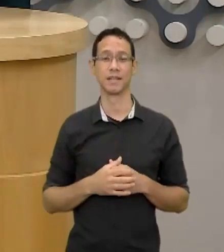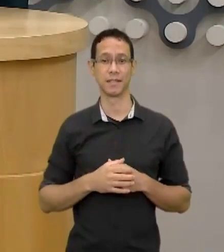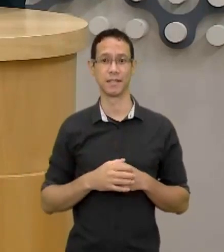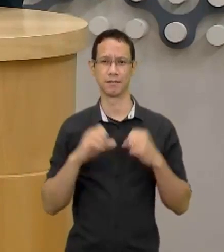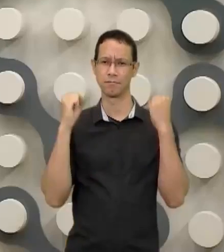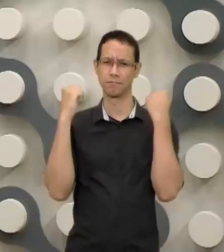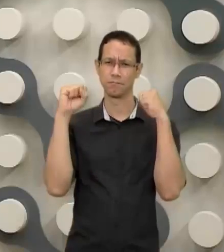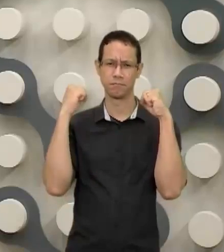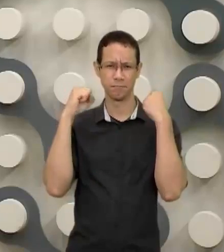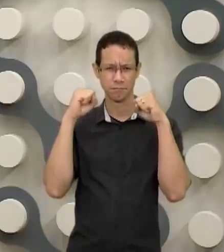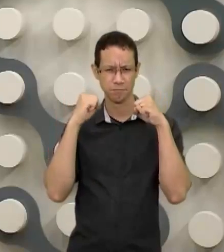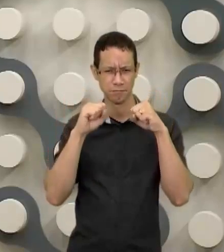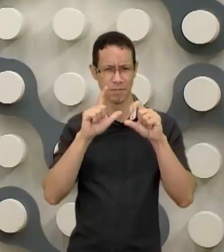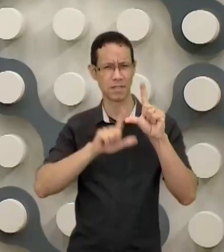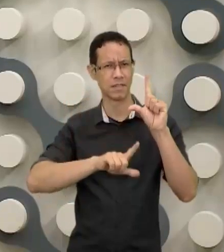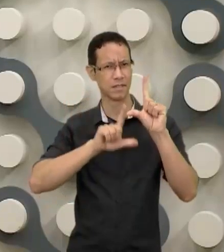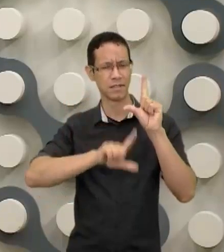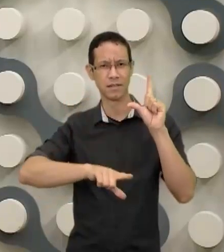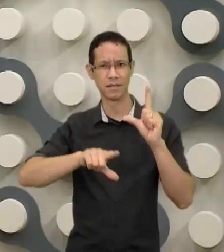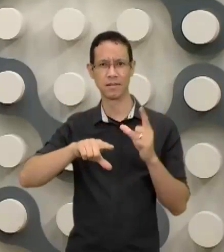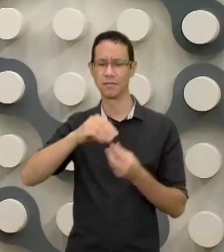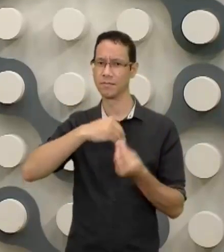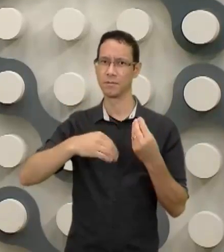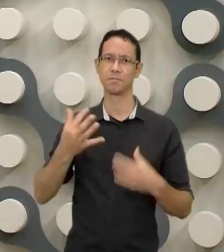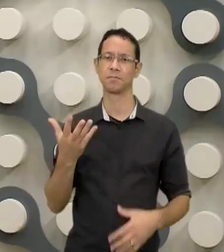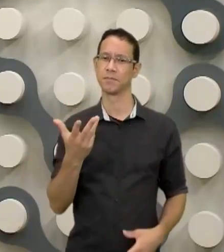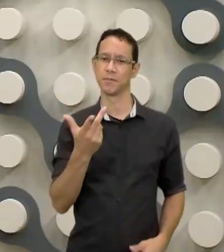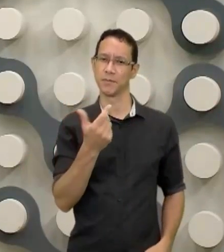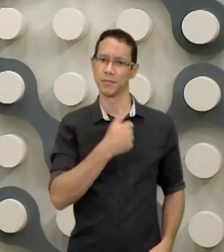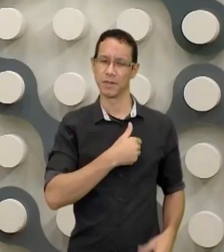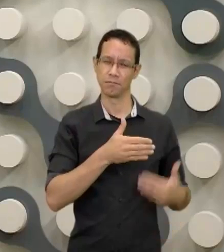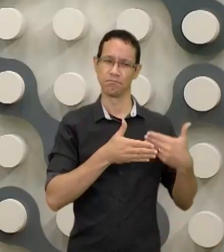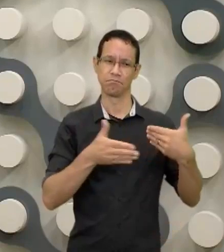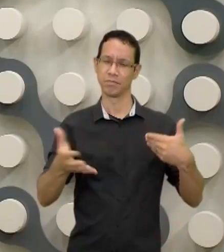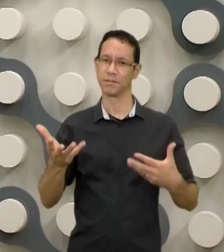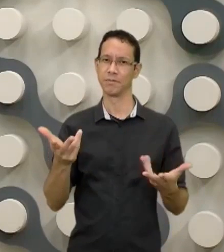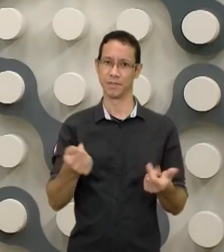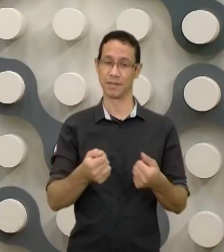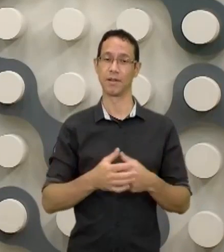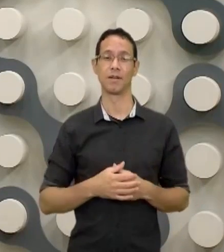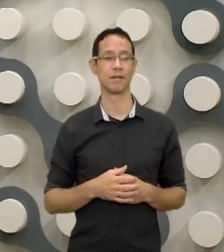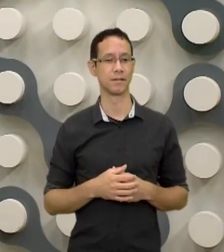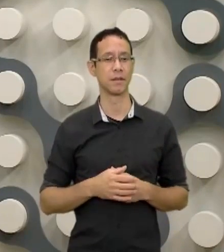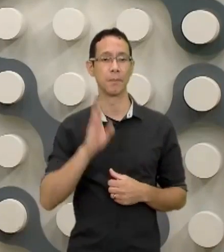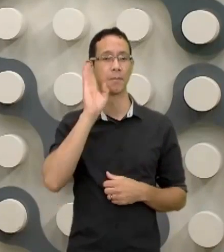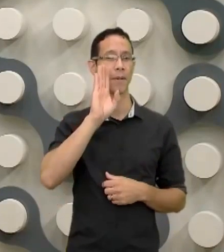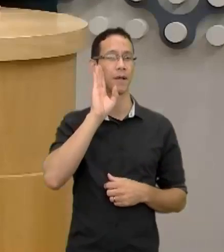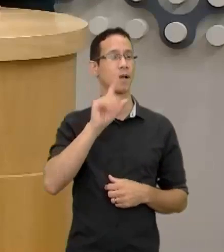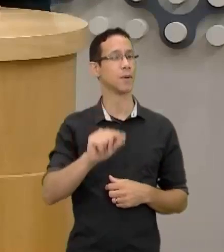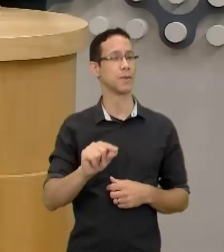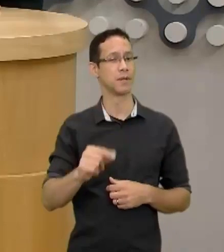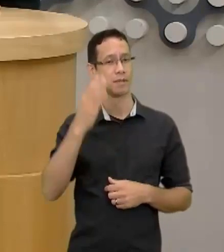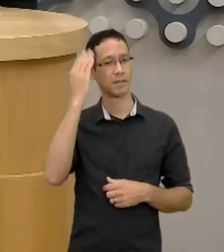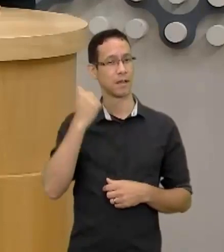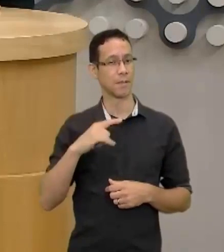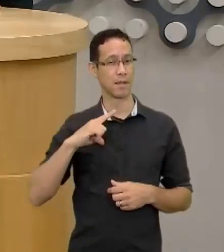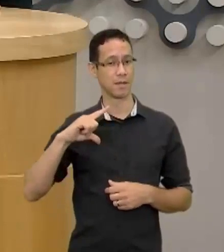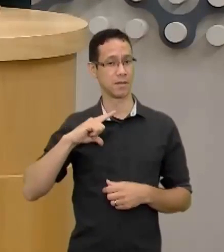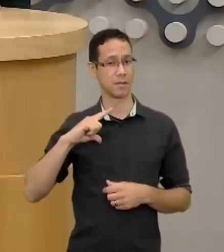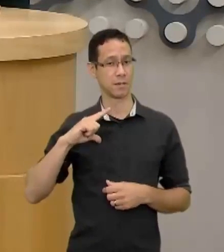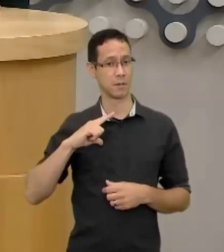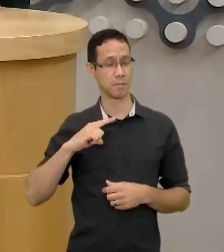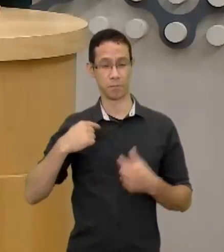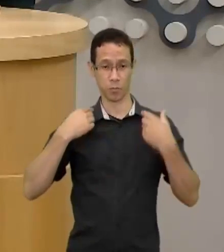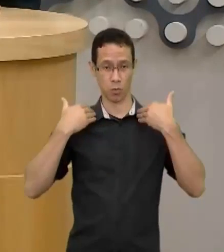educação física, com literatura. Gente, maravilhoso, esse percurso é sensacional. E aí, você sabe o que é bacana? Então, a gente tem aqui,